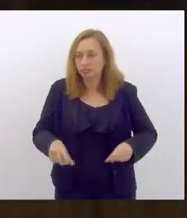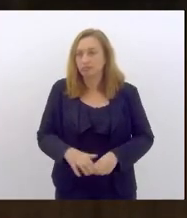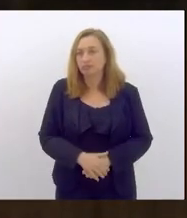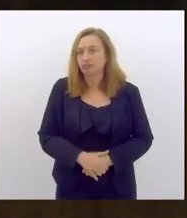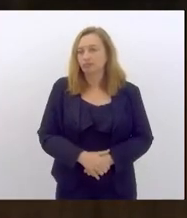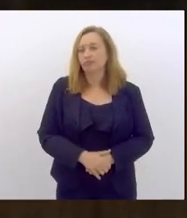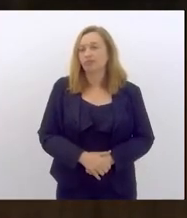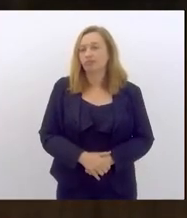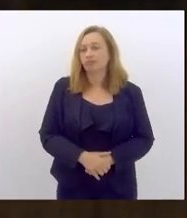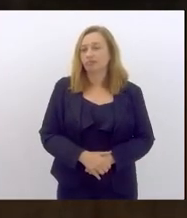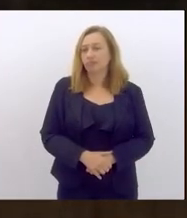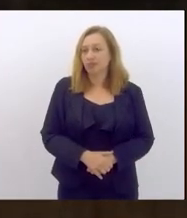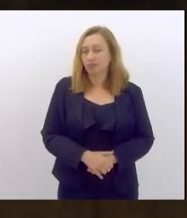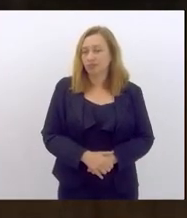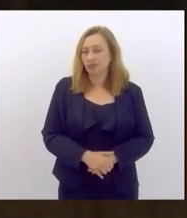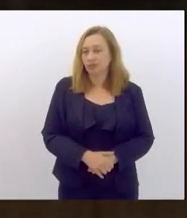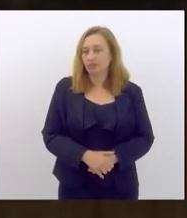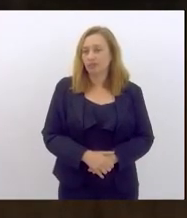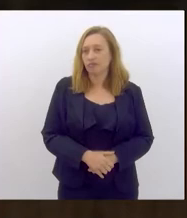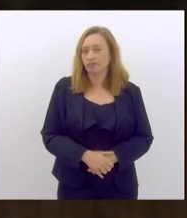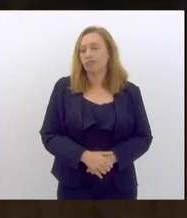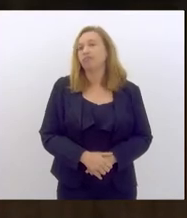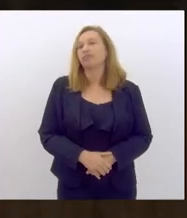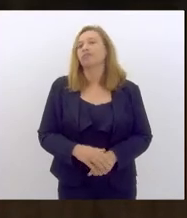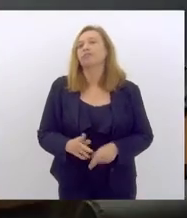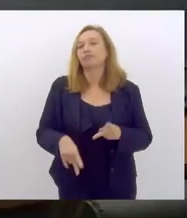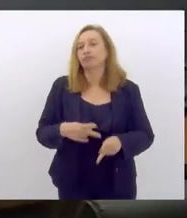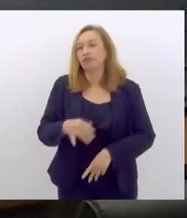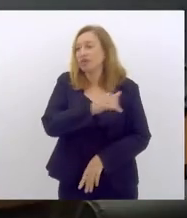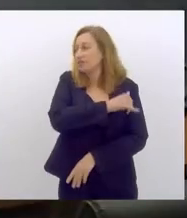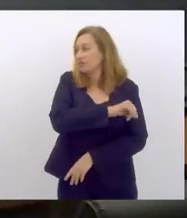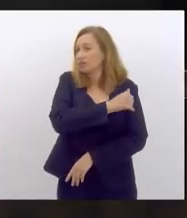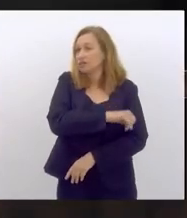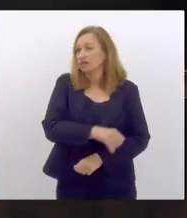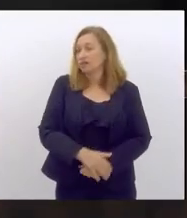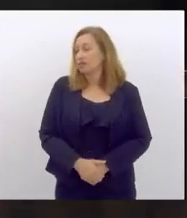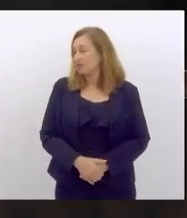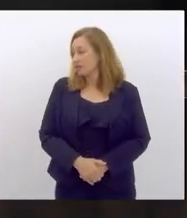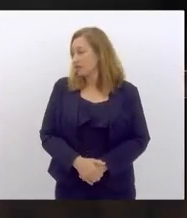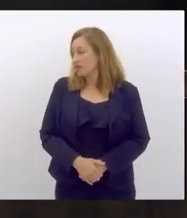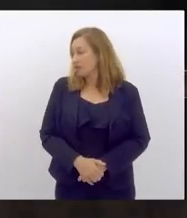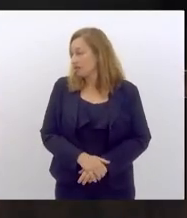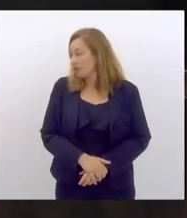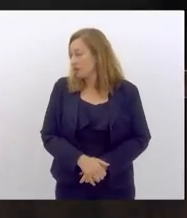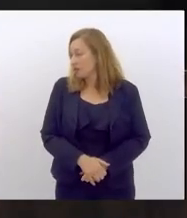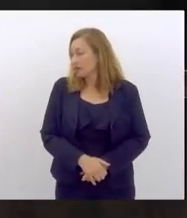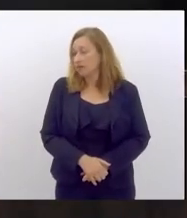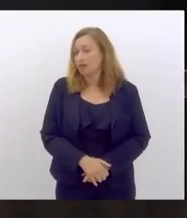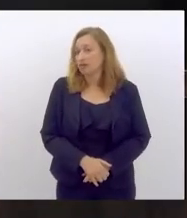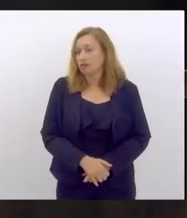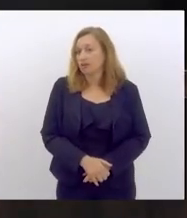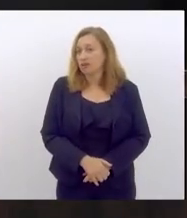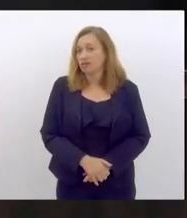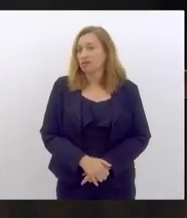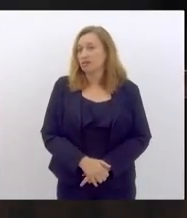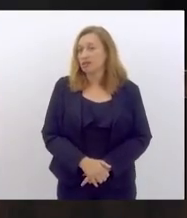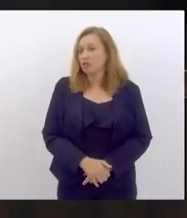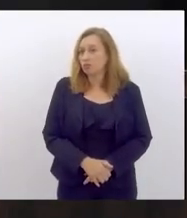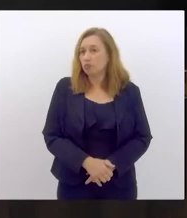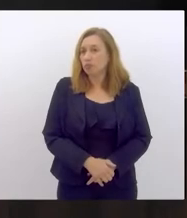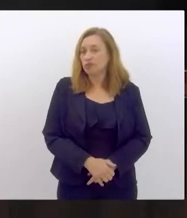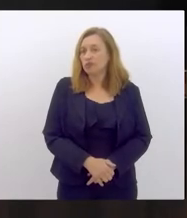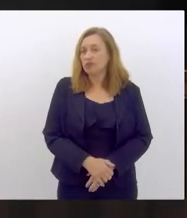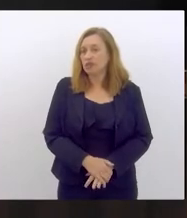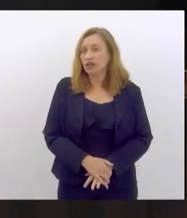esgoto, saneamento básico para a população do Rio de Janeiro. Obrigado, deputada enfermeira Regiane. Enfermeira Regiane, pode nos ajudar aqui, presidir por um instantinho a